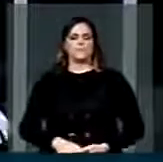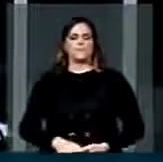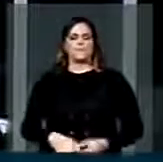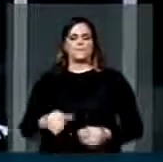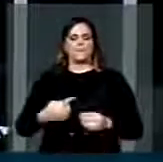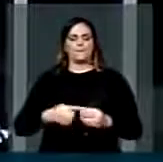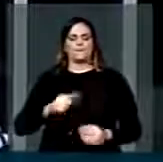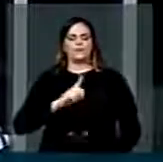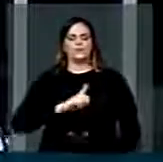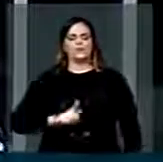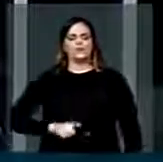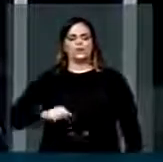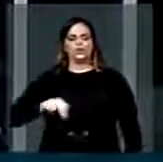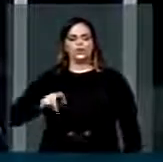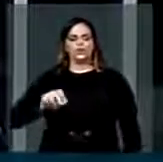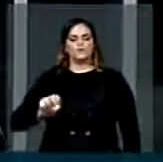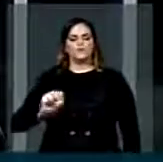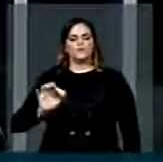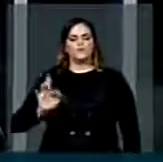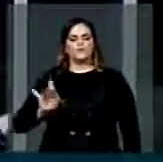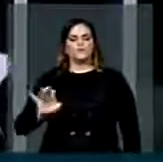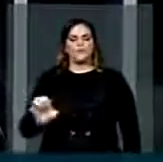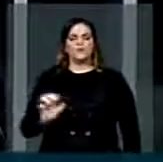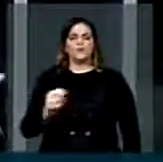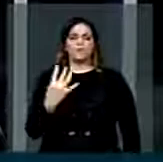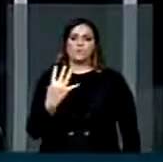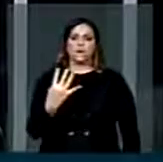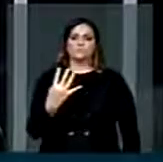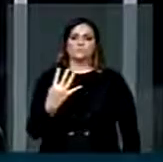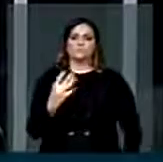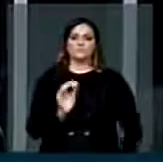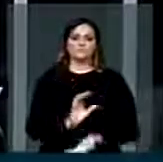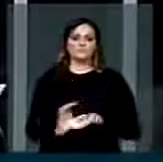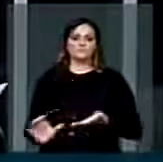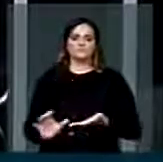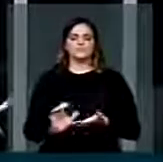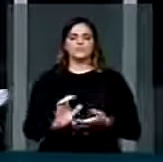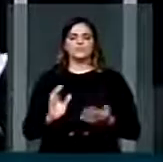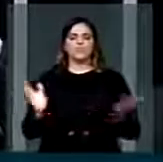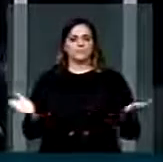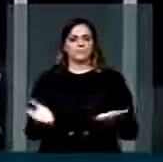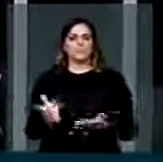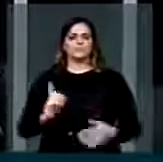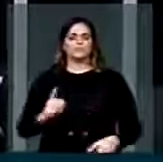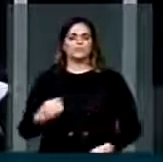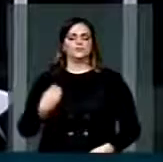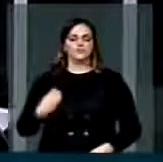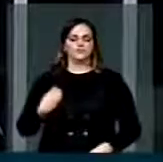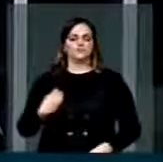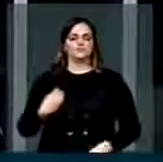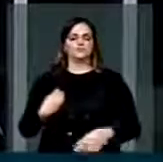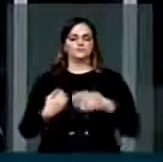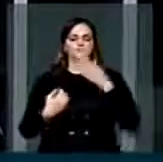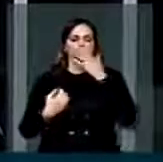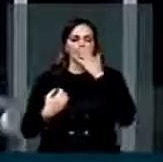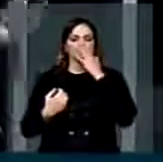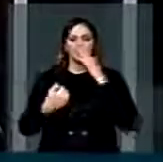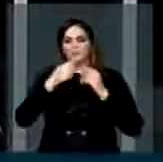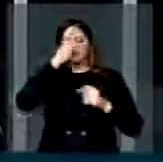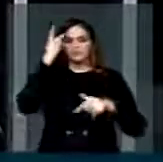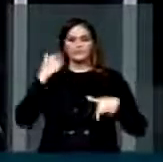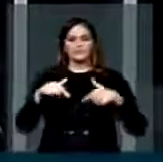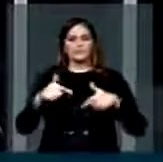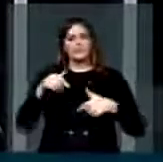Nunes Freire, eu coloquei 4 patrulhas agrícolas, que hoje está lá no município, onde o trabalhador